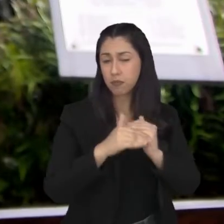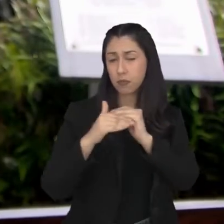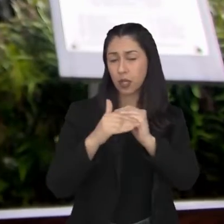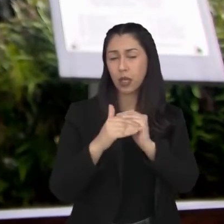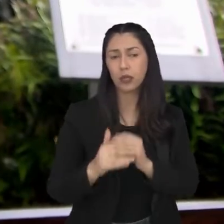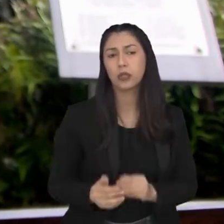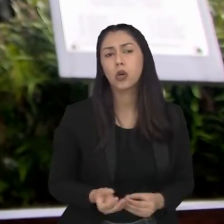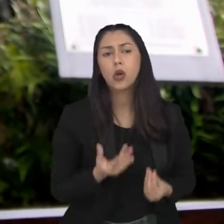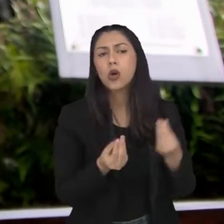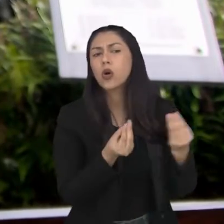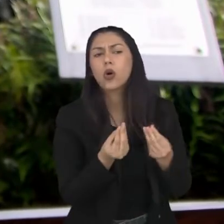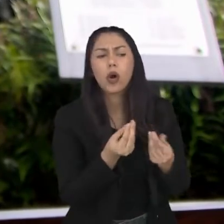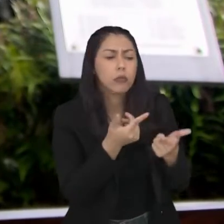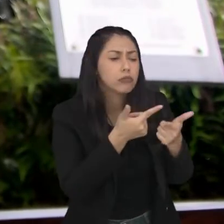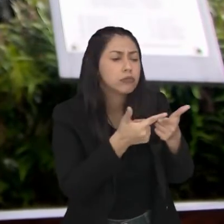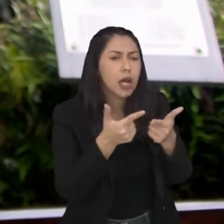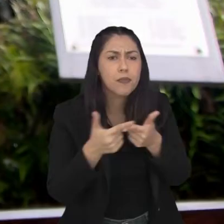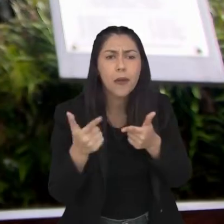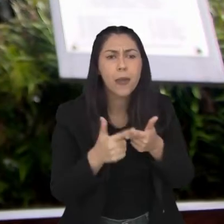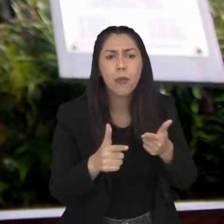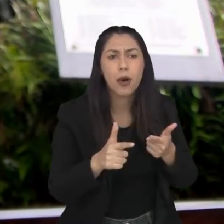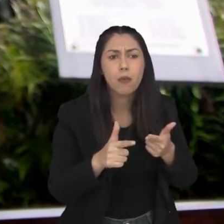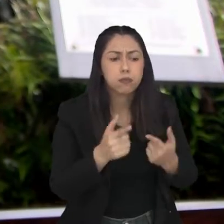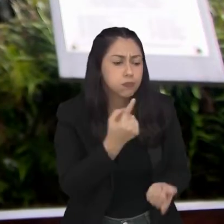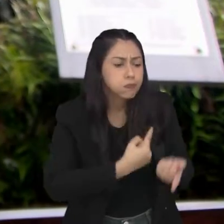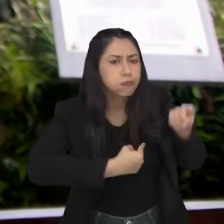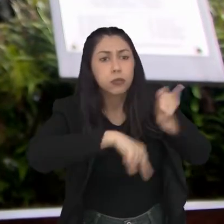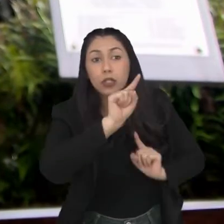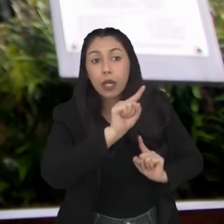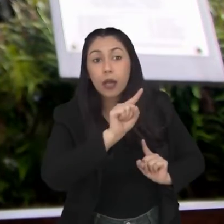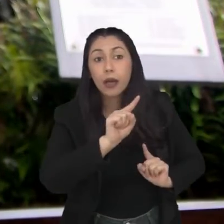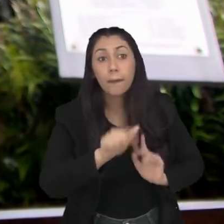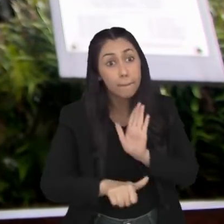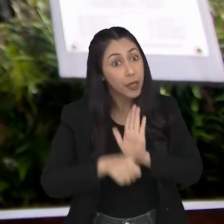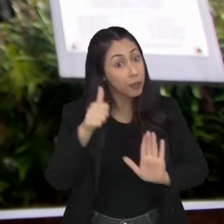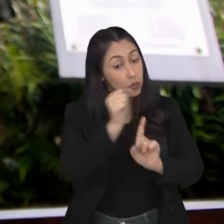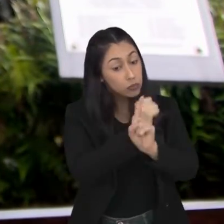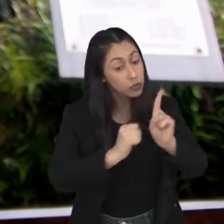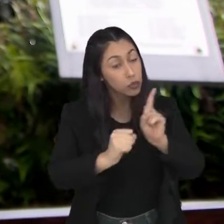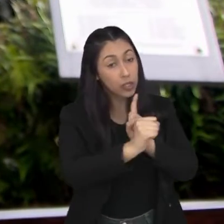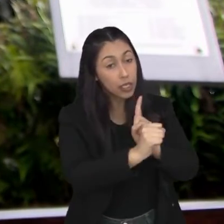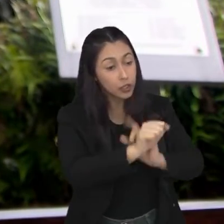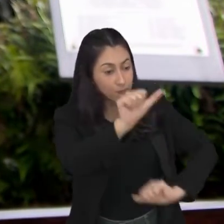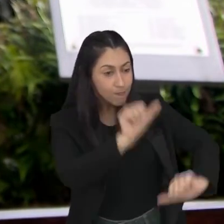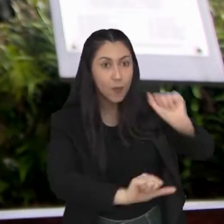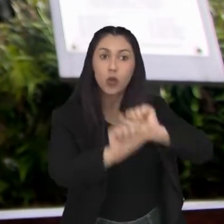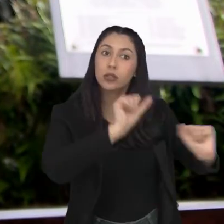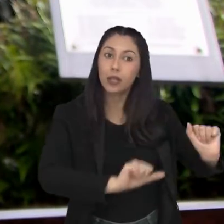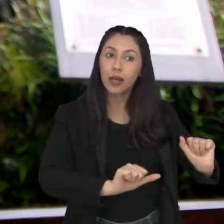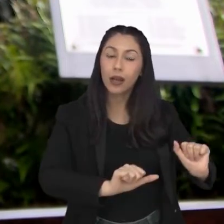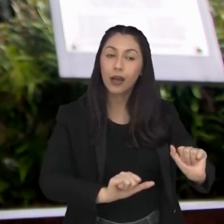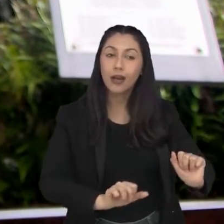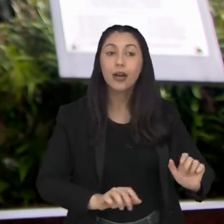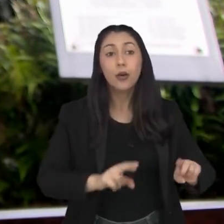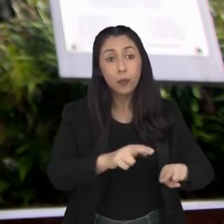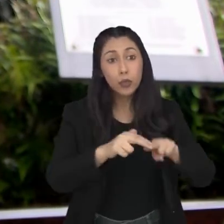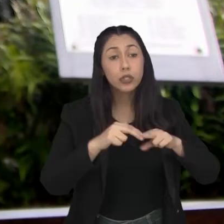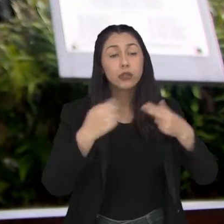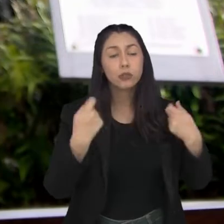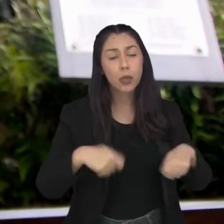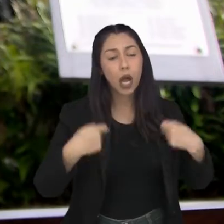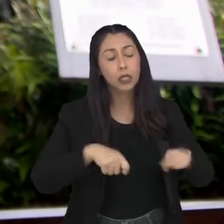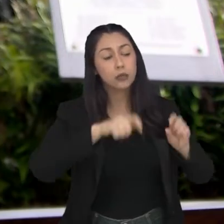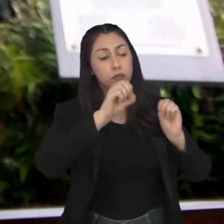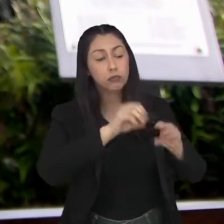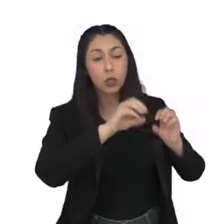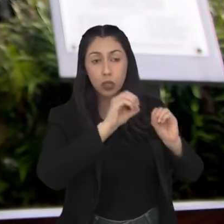vai mudar toda essa situação de violência a hora que a gente mudar a sociedade também. E para mudar a sociedade é um passo a